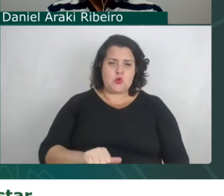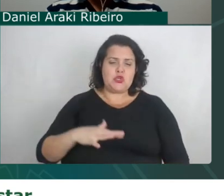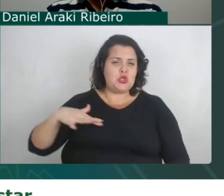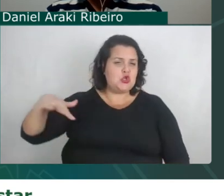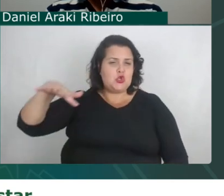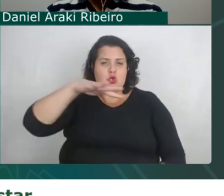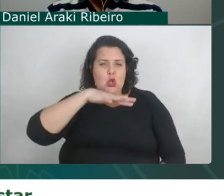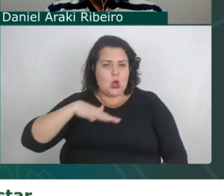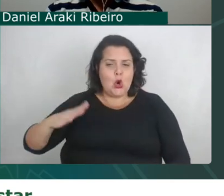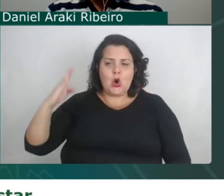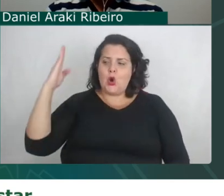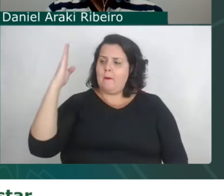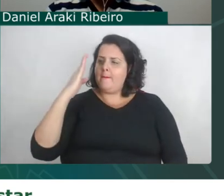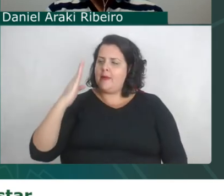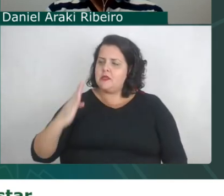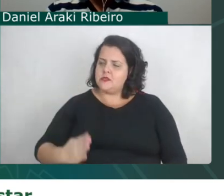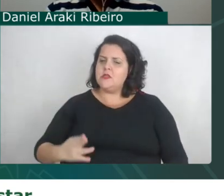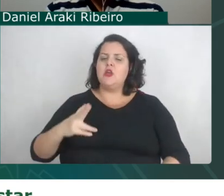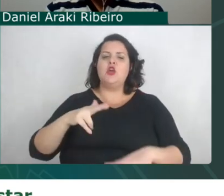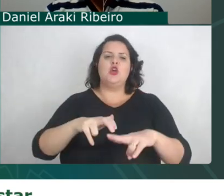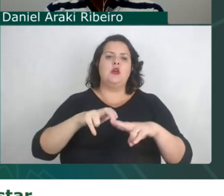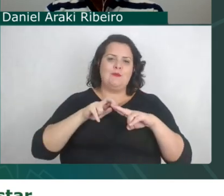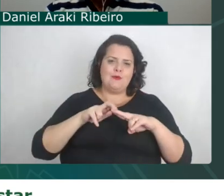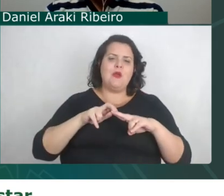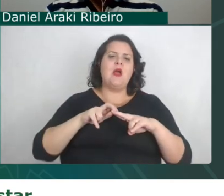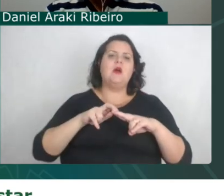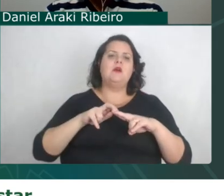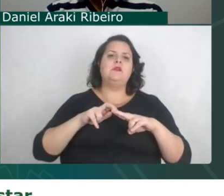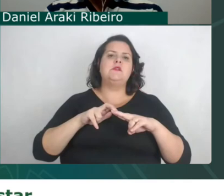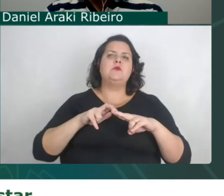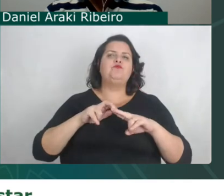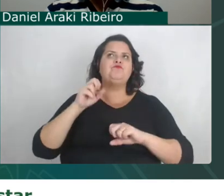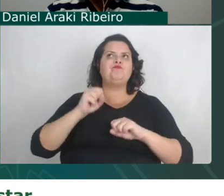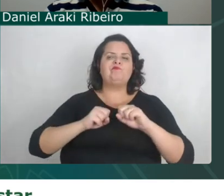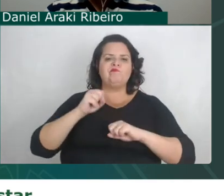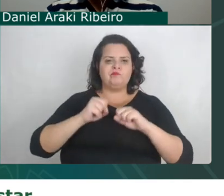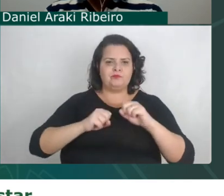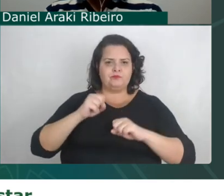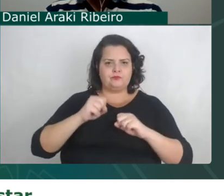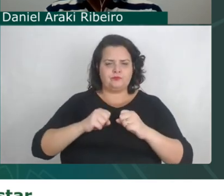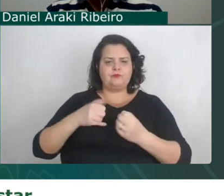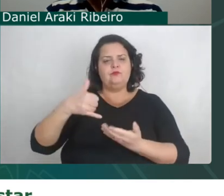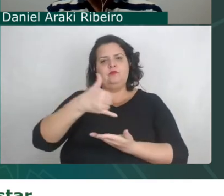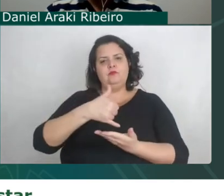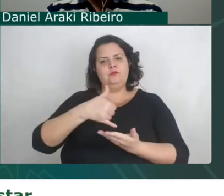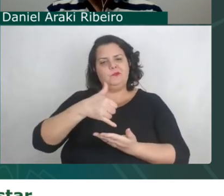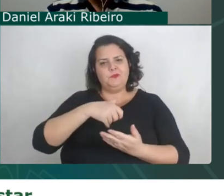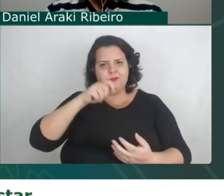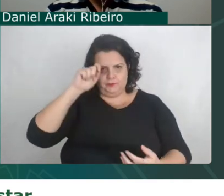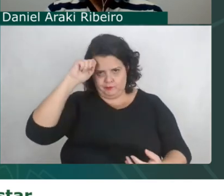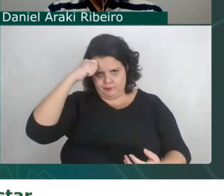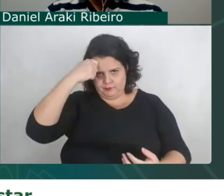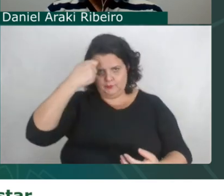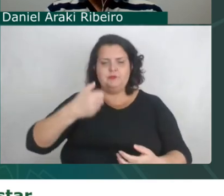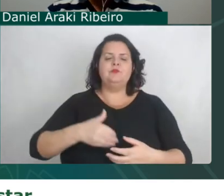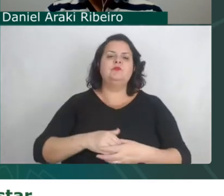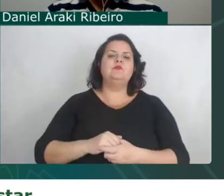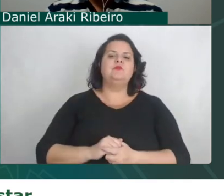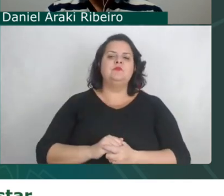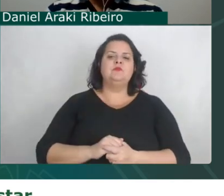se instalaram ali no pé da Serra do Mar. Mas, como você bem disse, esse acesso à poluição, ele é